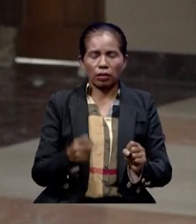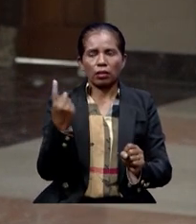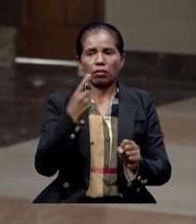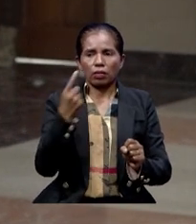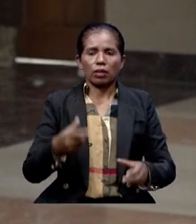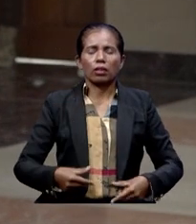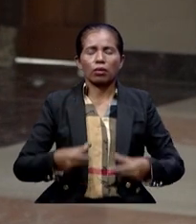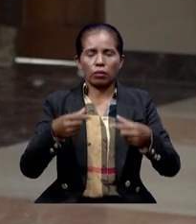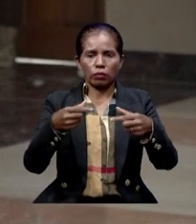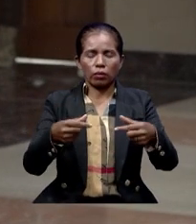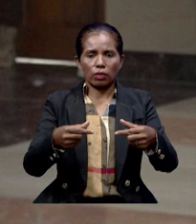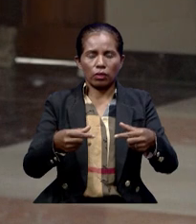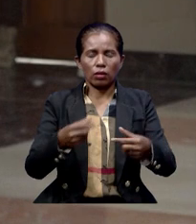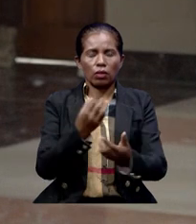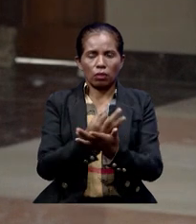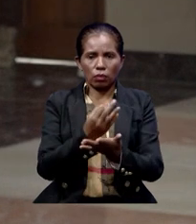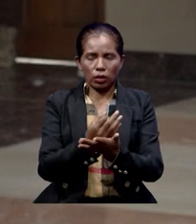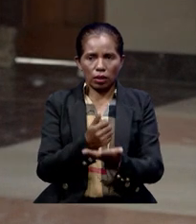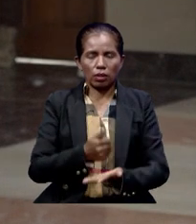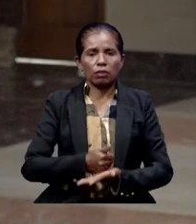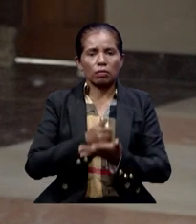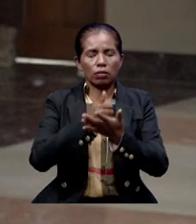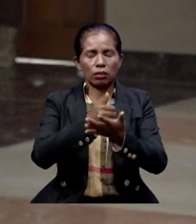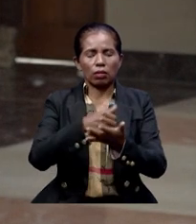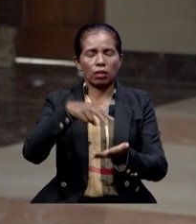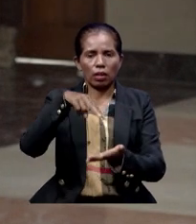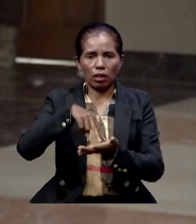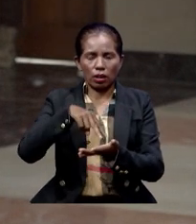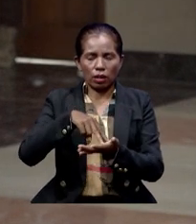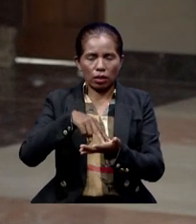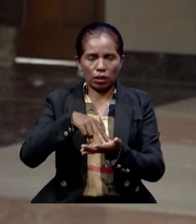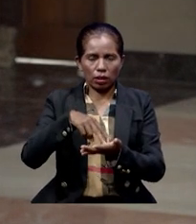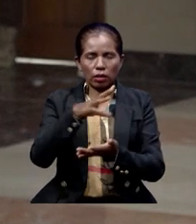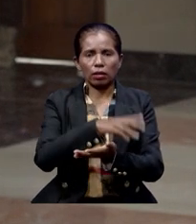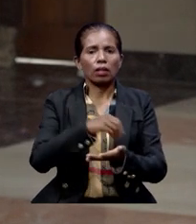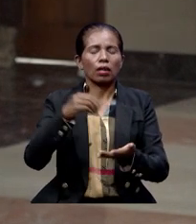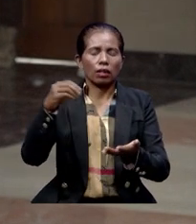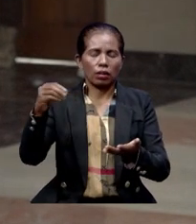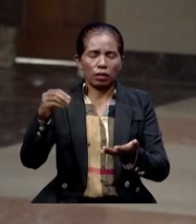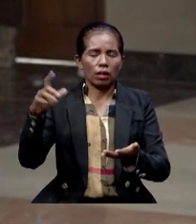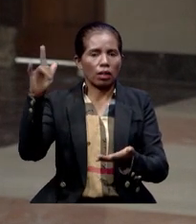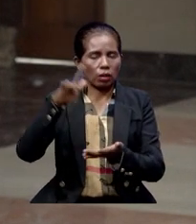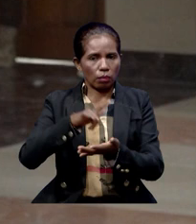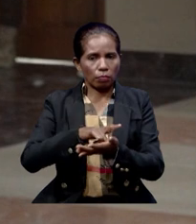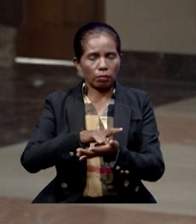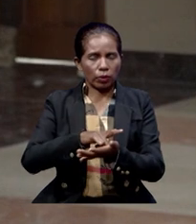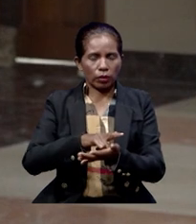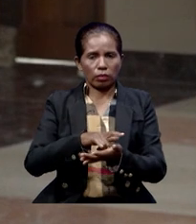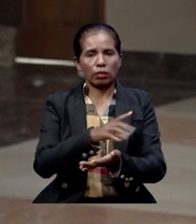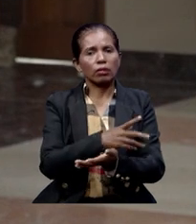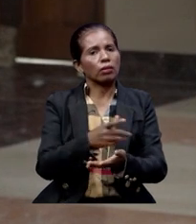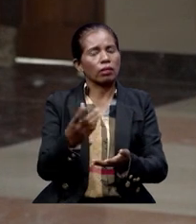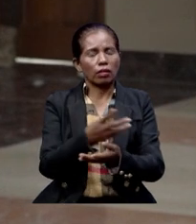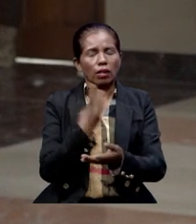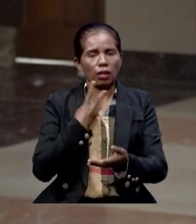fornecer fundo de assistência, né? Para terminar o passageiro, né? Para o aeroporto de Moronha. E a AMI, o